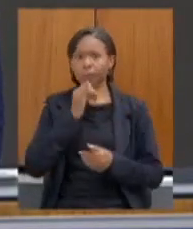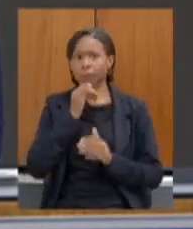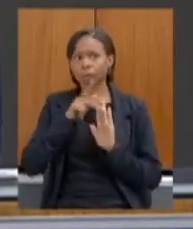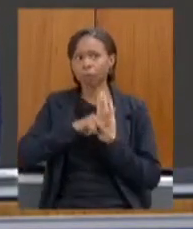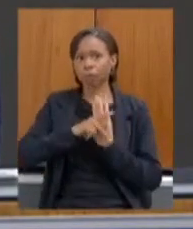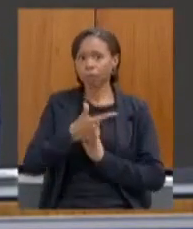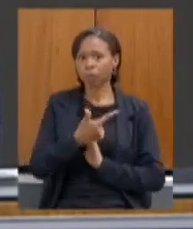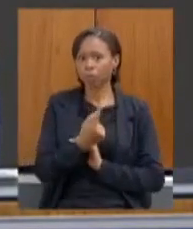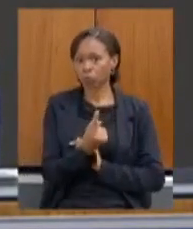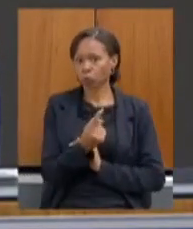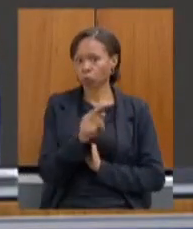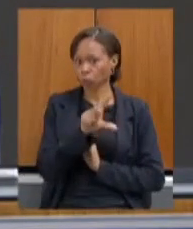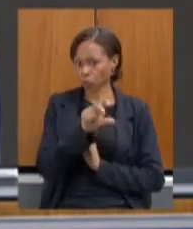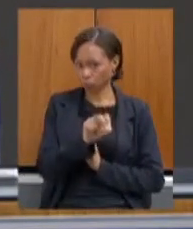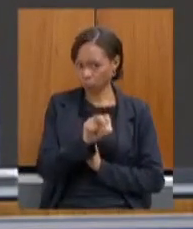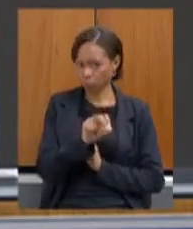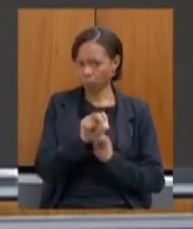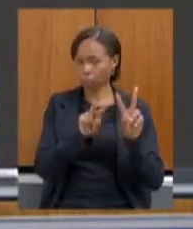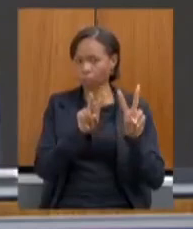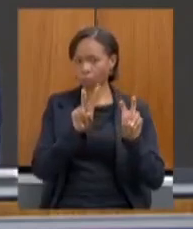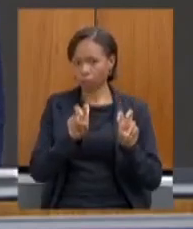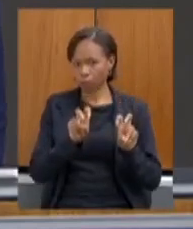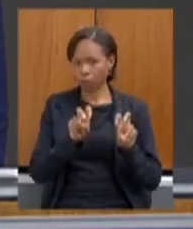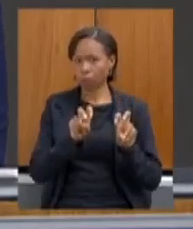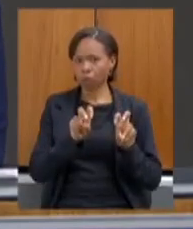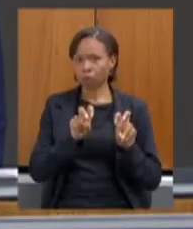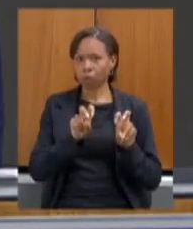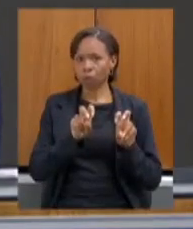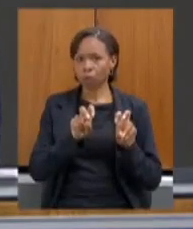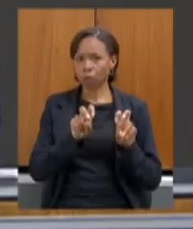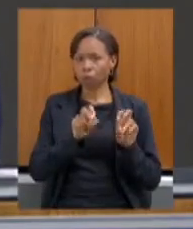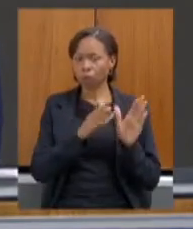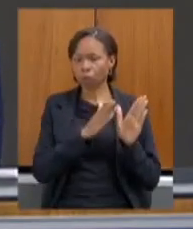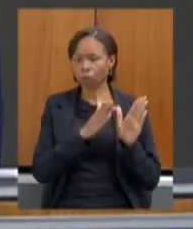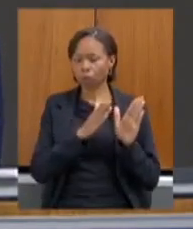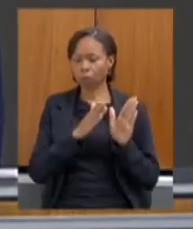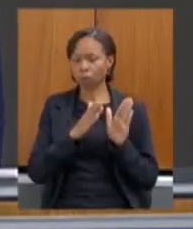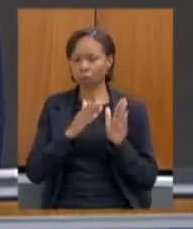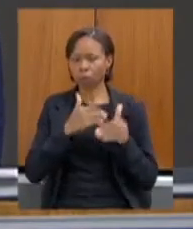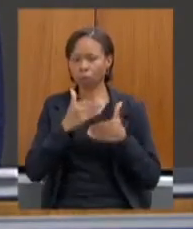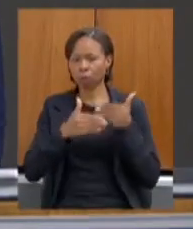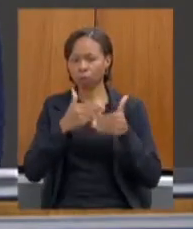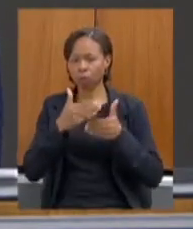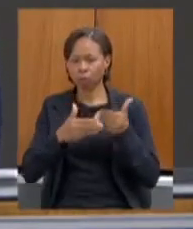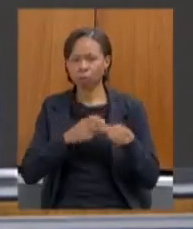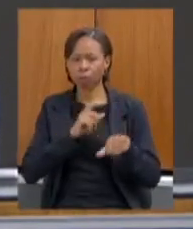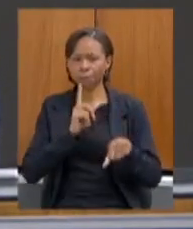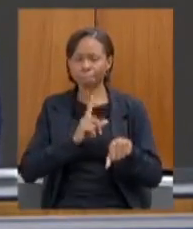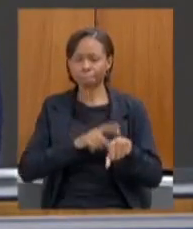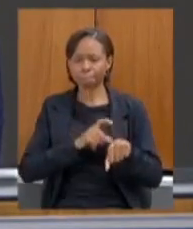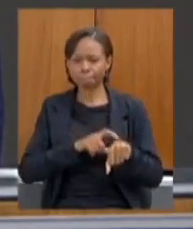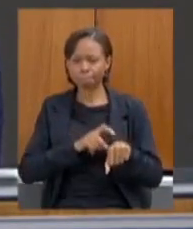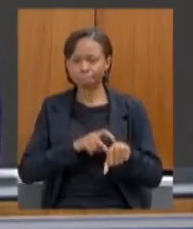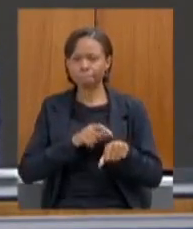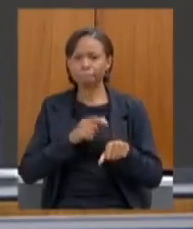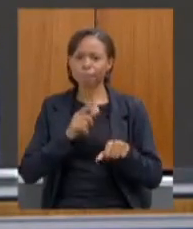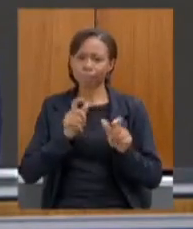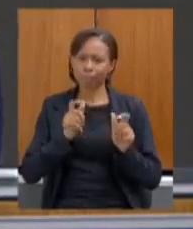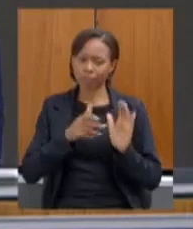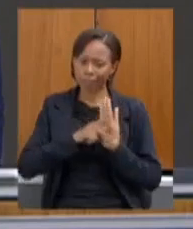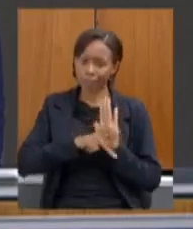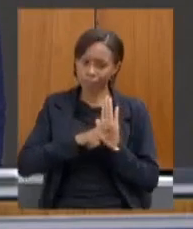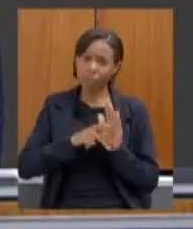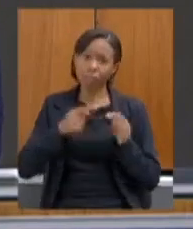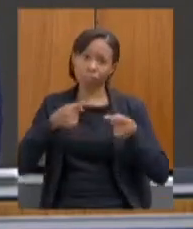2150, que trata sobre contratação por tempo determinado. Este, avaliamos, será um projeto bastante importante de podermos discutir aqui na Assembleia o quanto